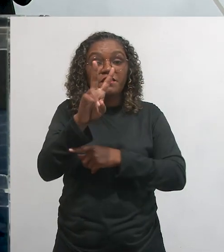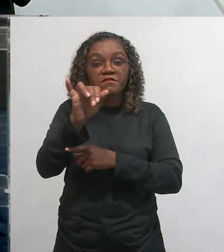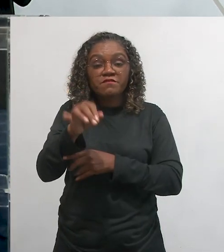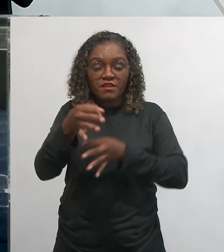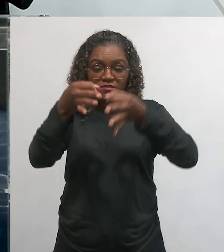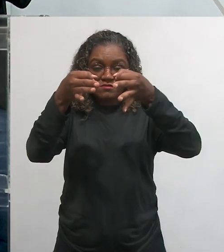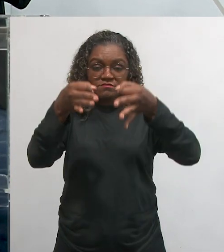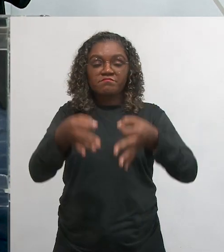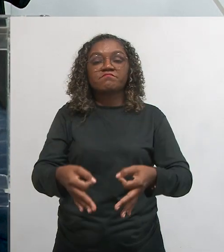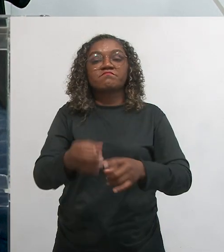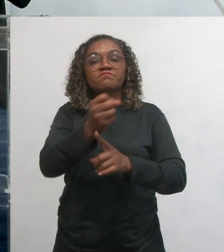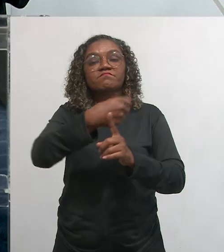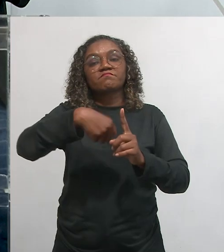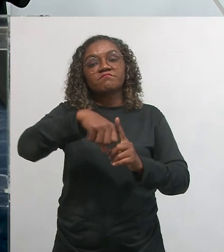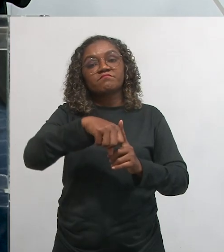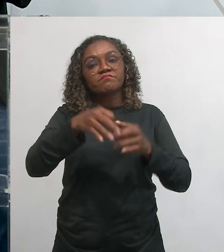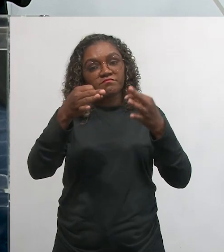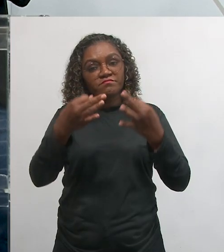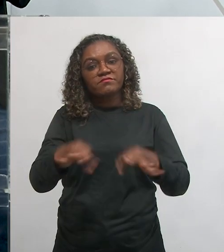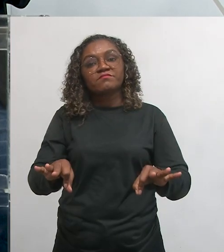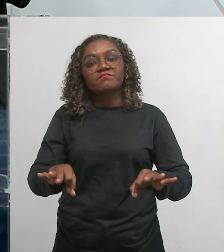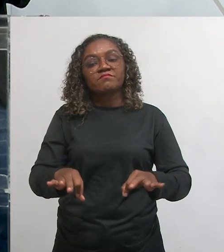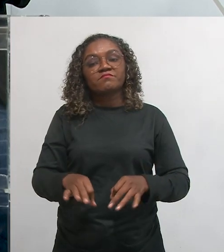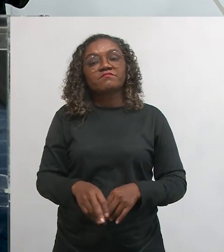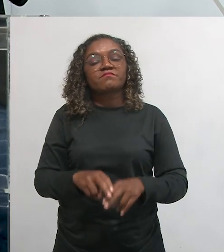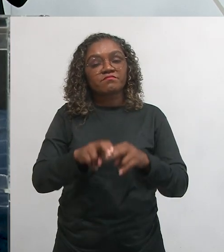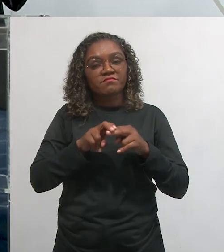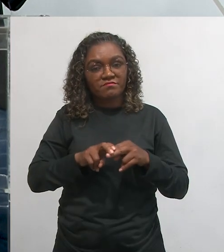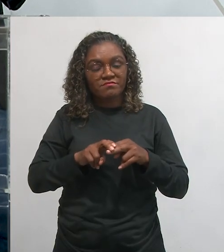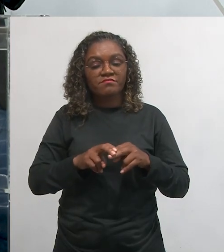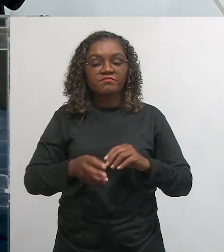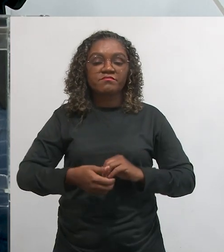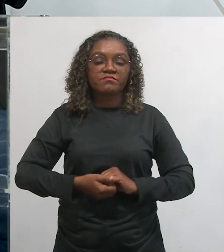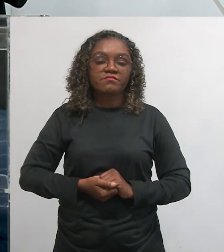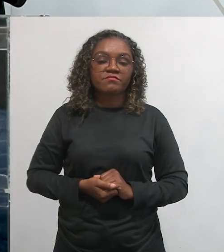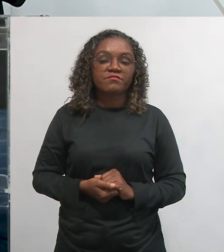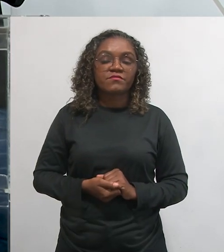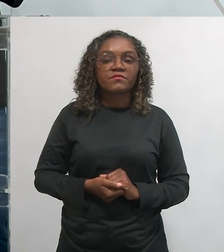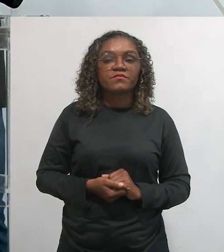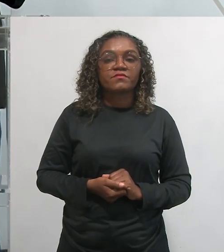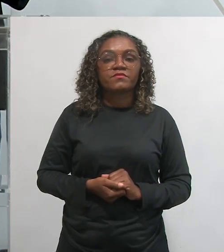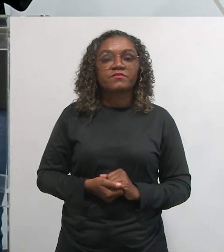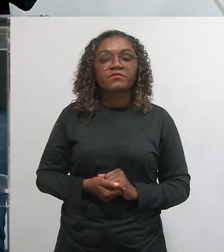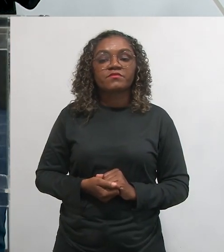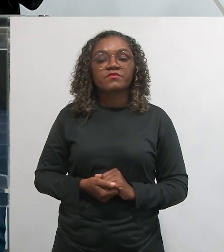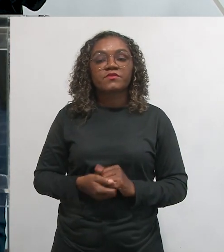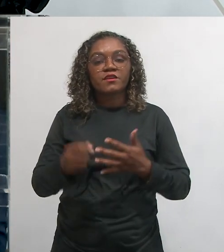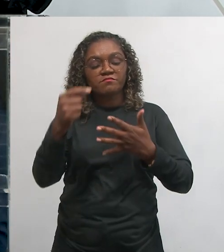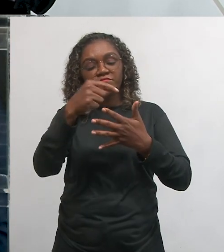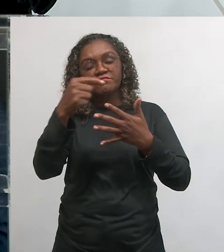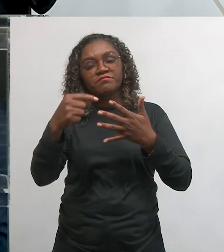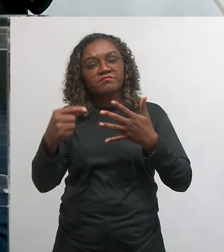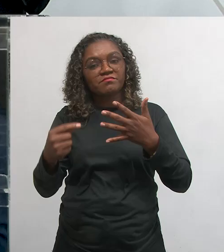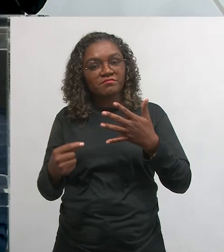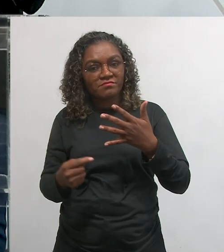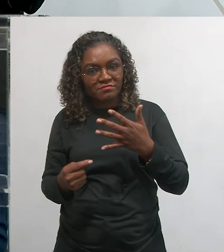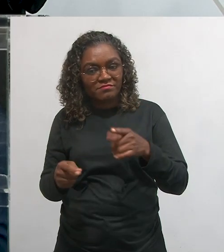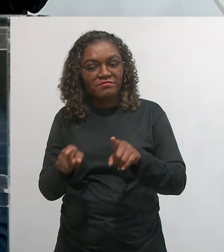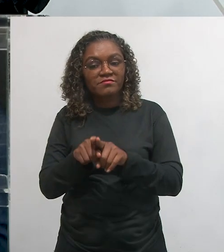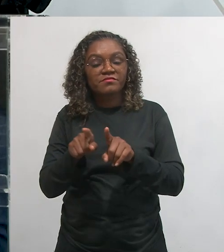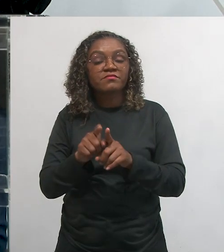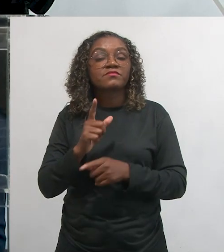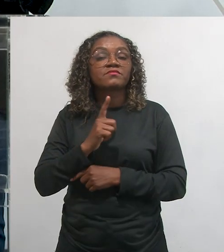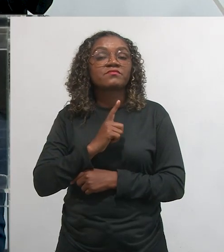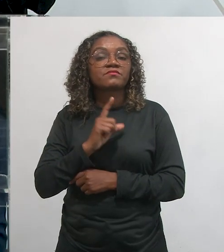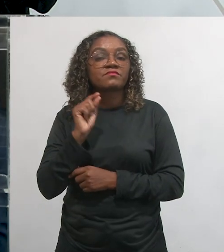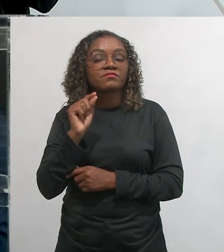pensar uma sociedade justa e boa, ética. E um dos